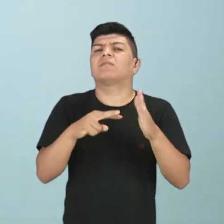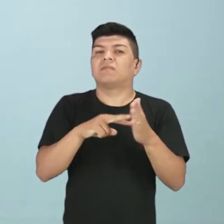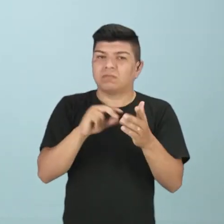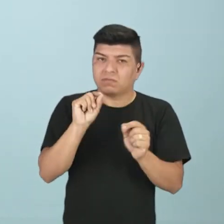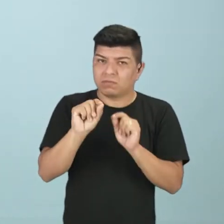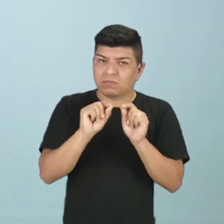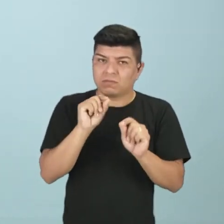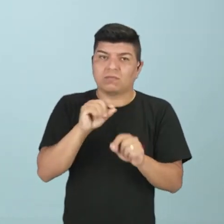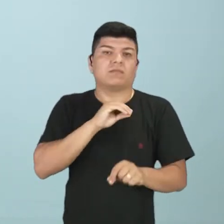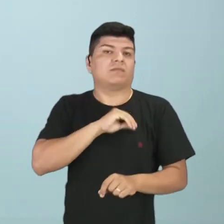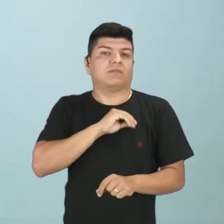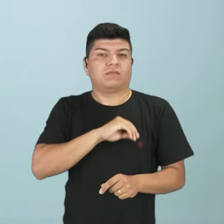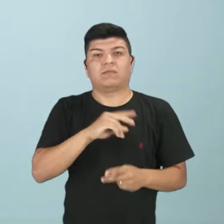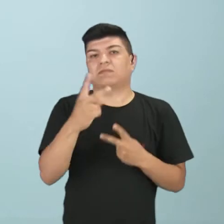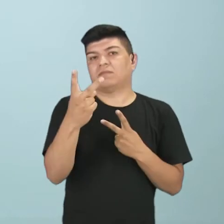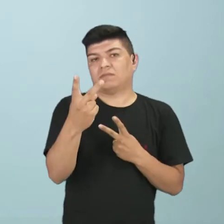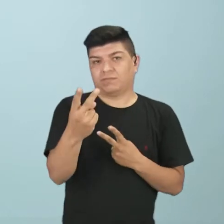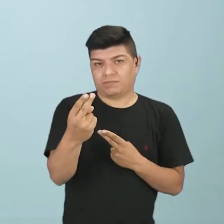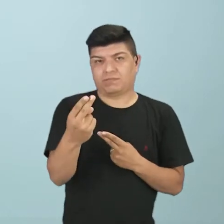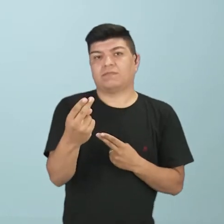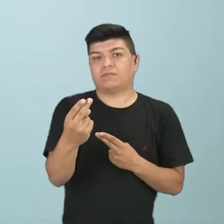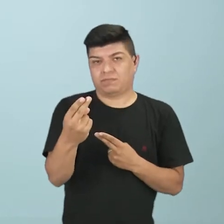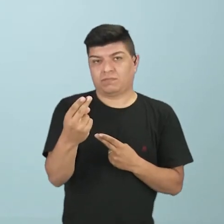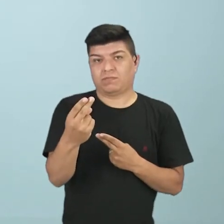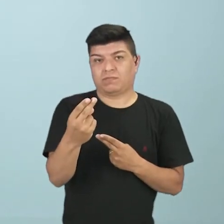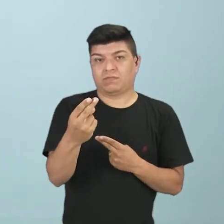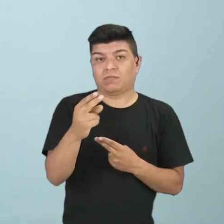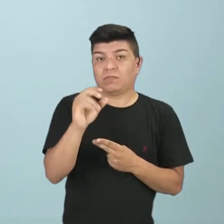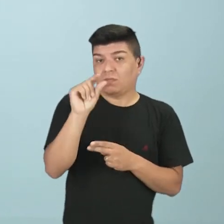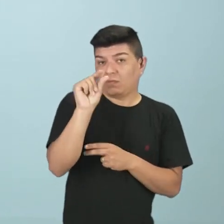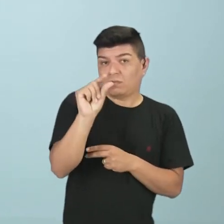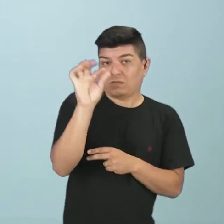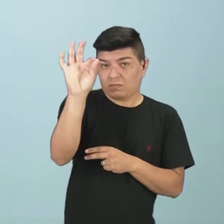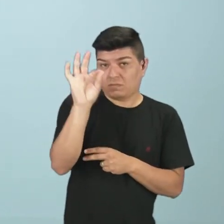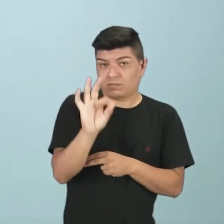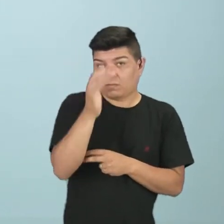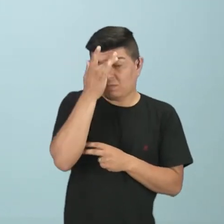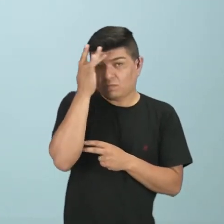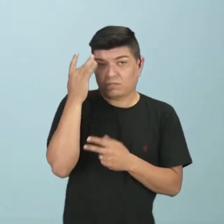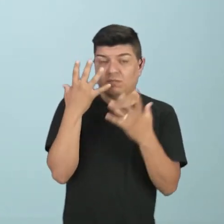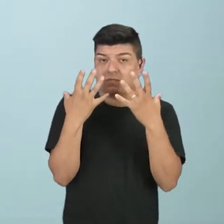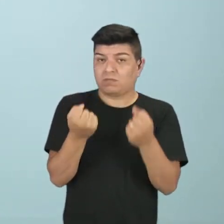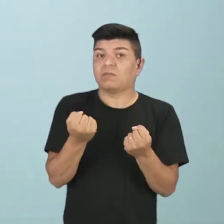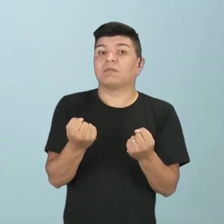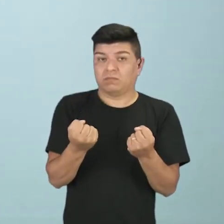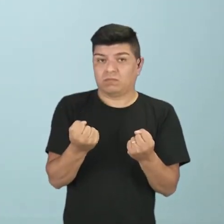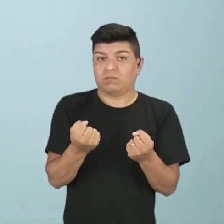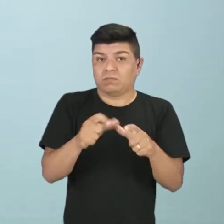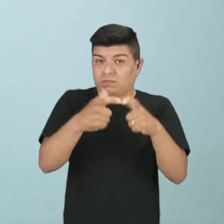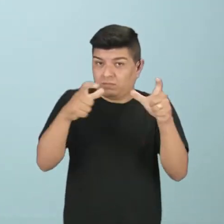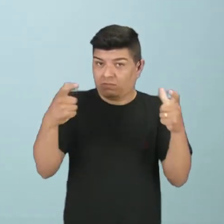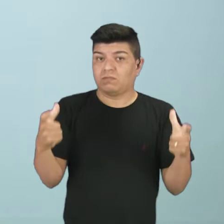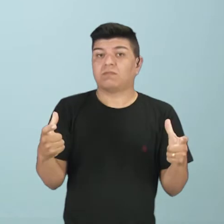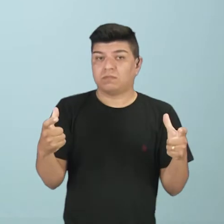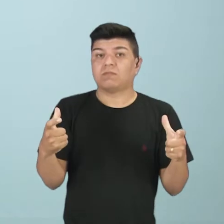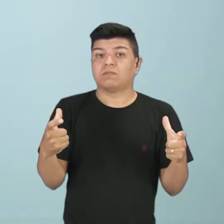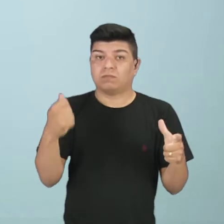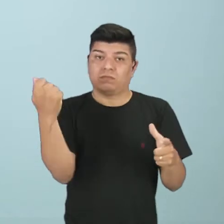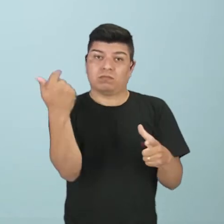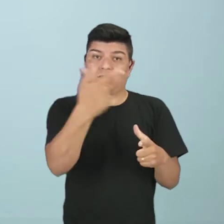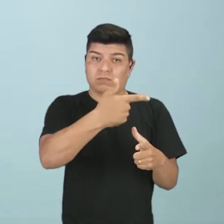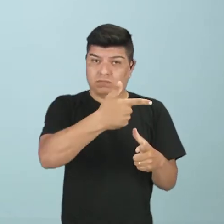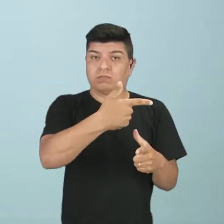que é feito com a renda. Um pequeno percentual de pessoas recebem grande fatia do bolo da